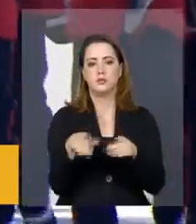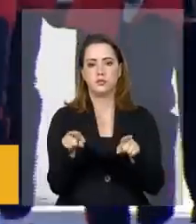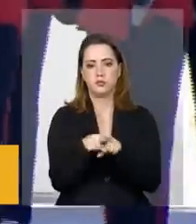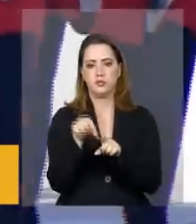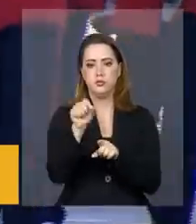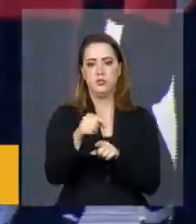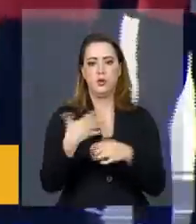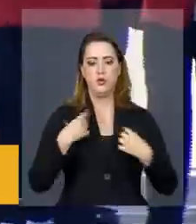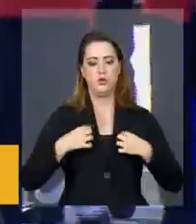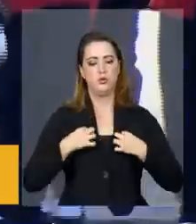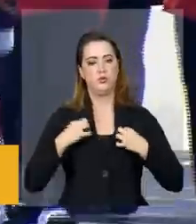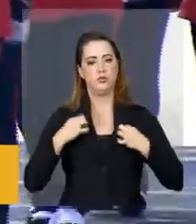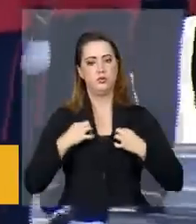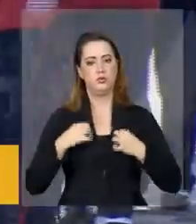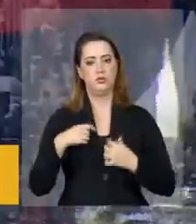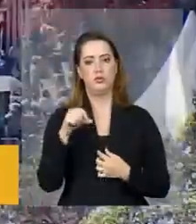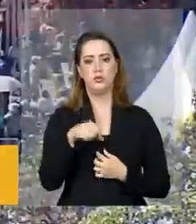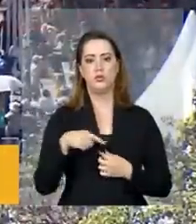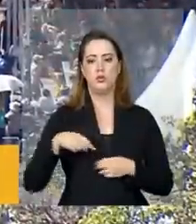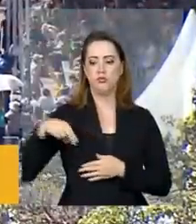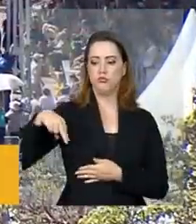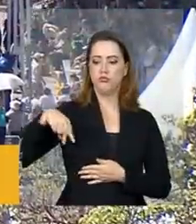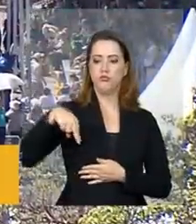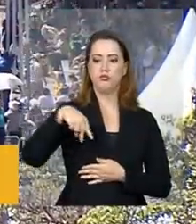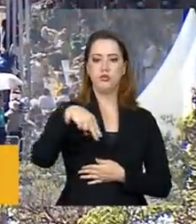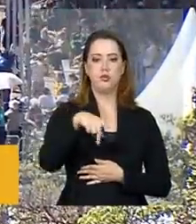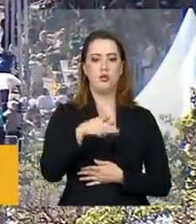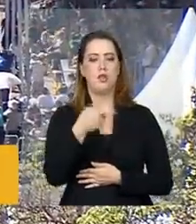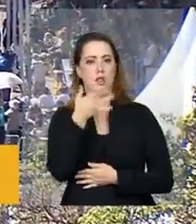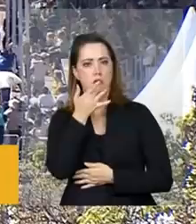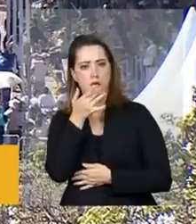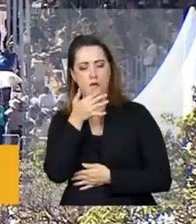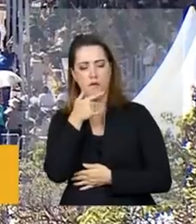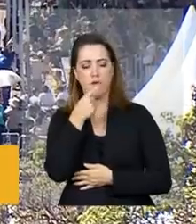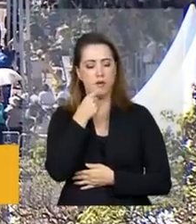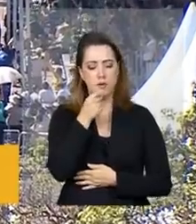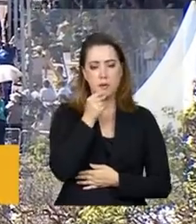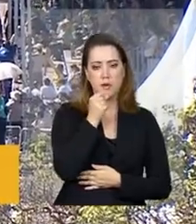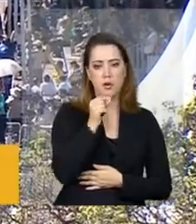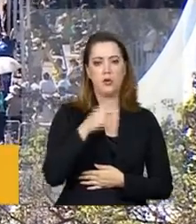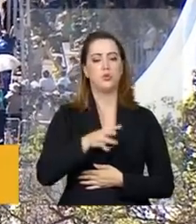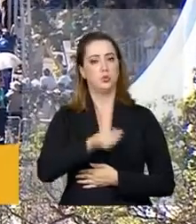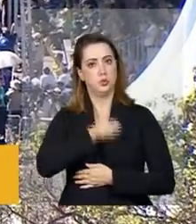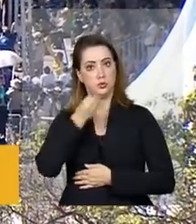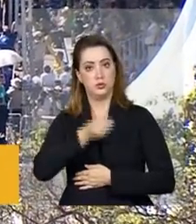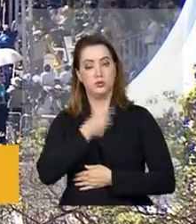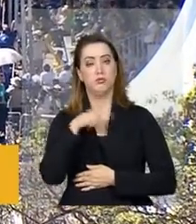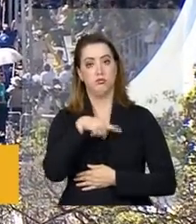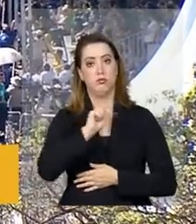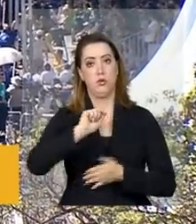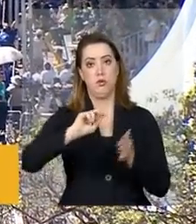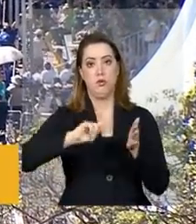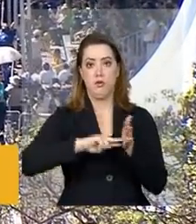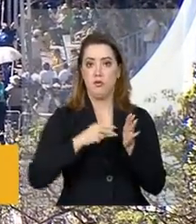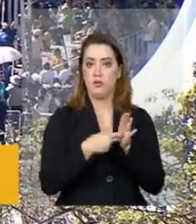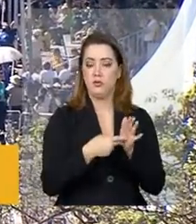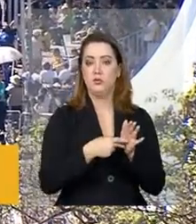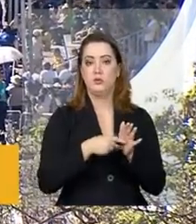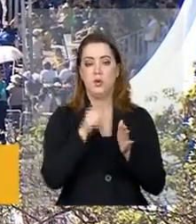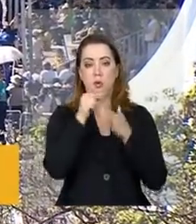tradicional uniforme garança para desfile, né, esse uniforme com vermelho vivo, que é característico do Corpo de Fuzileiros Navais, né,